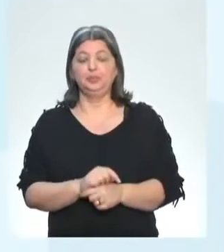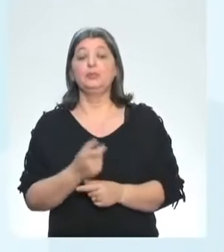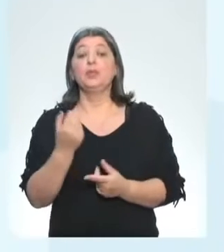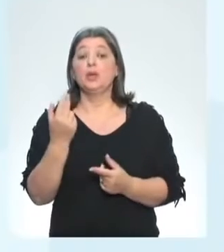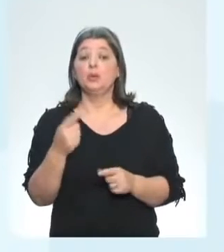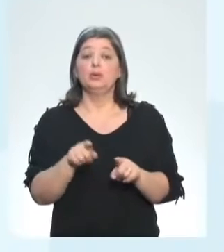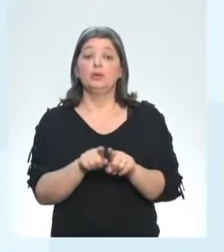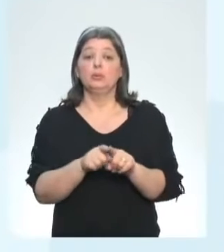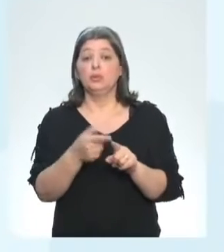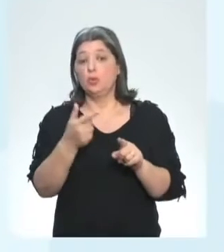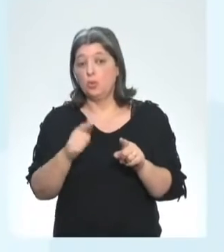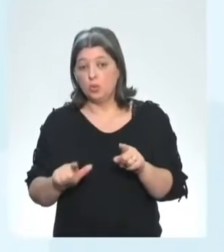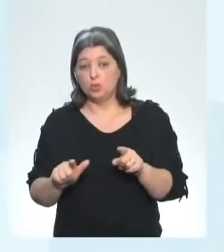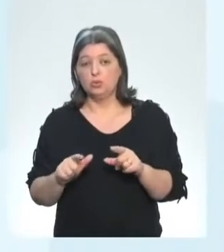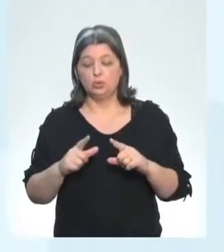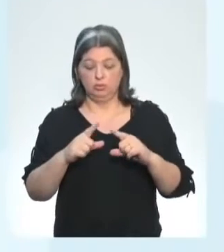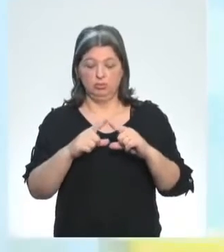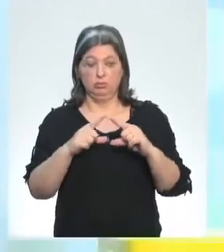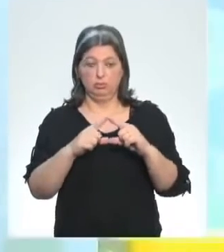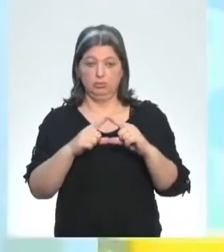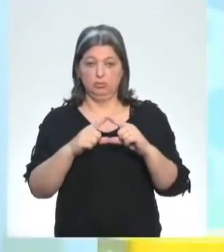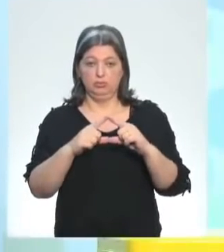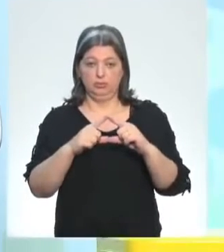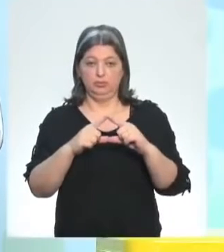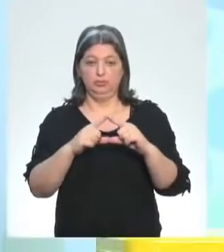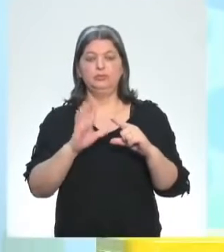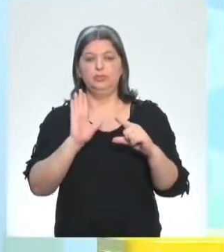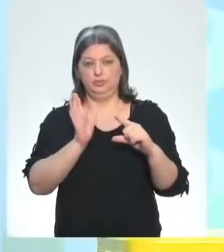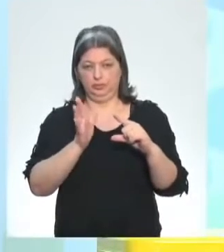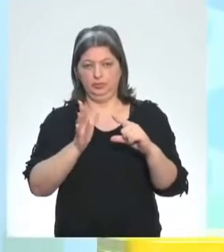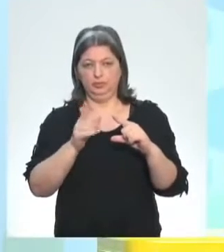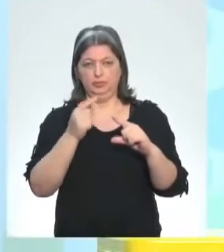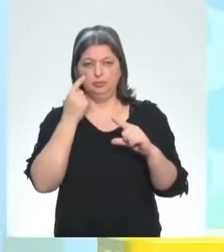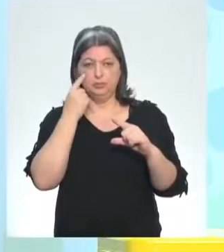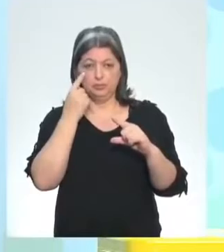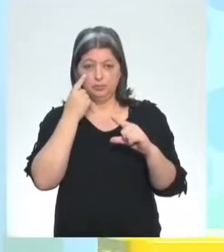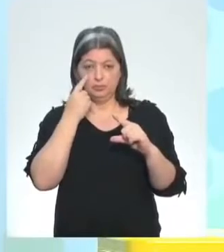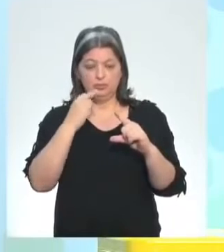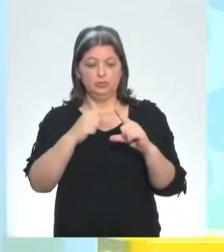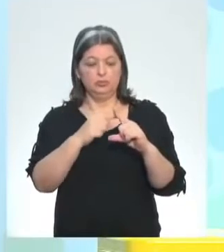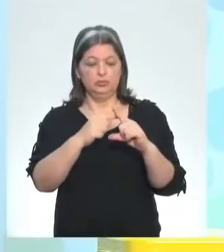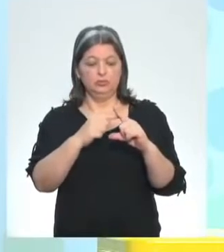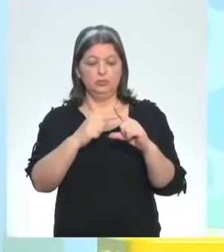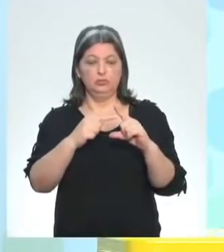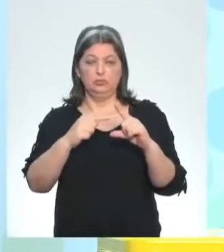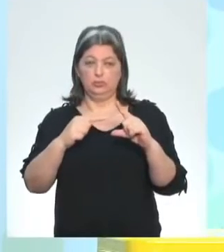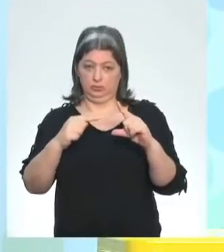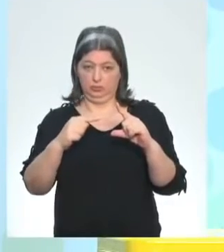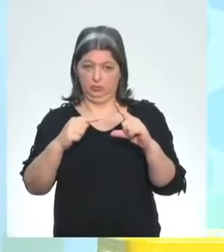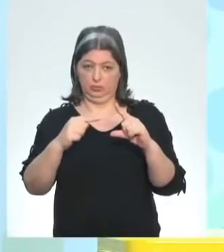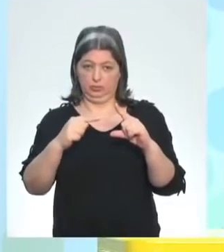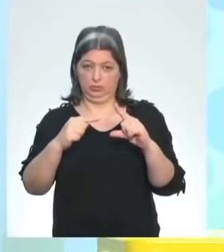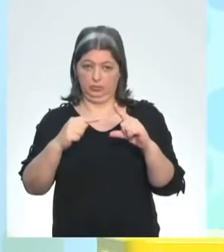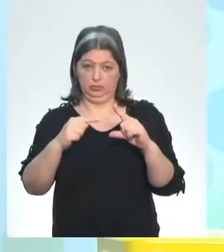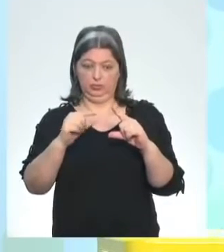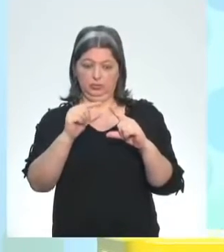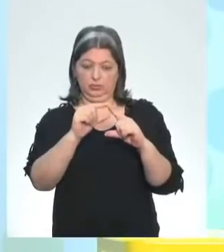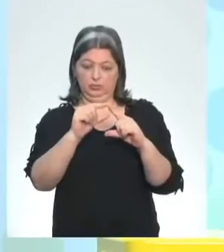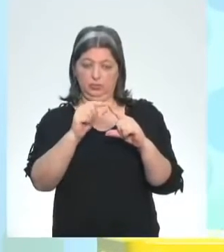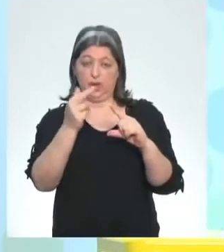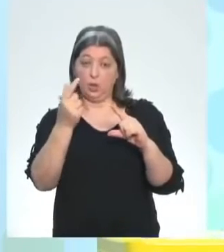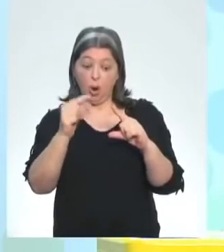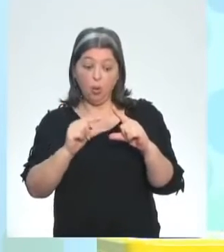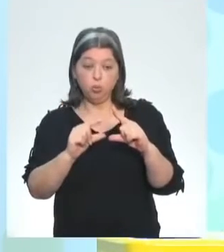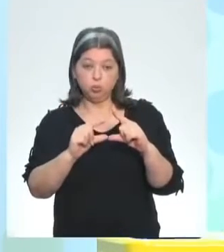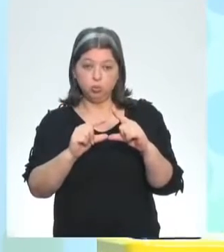para o outro lado. Deixa eu ver, fiz esse e esse daqui, né? Se eu passar uma reta, ó, este triangulinho será semelhante ao